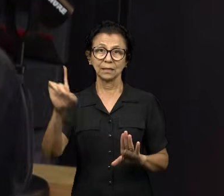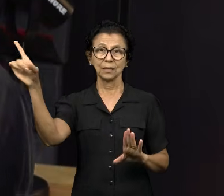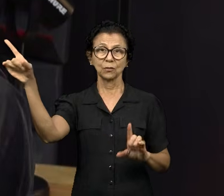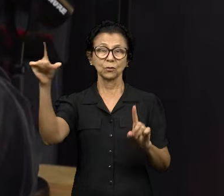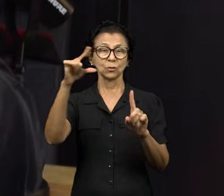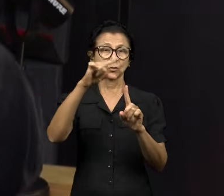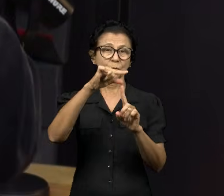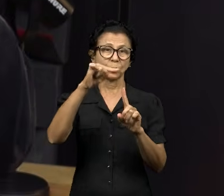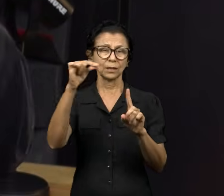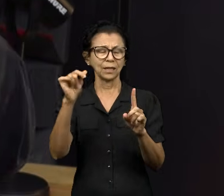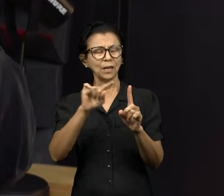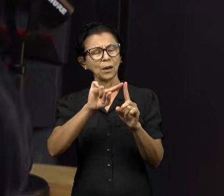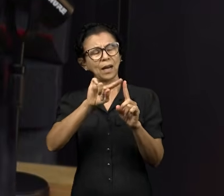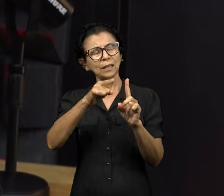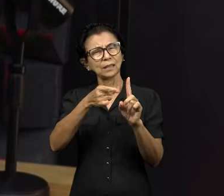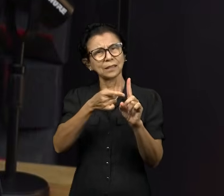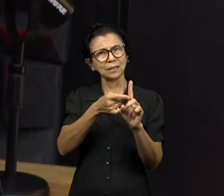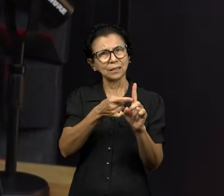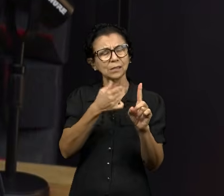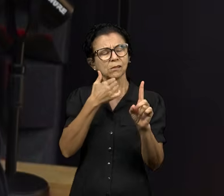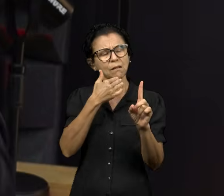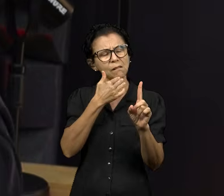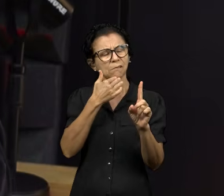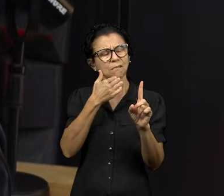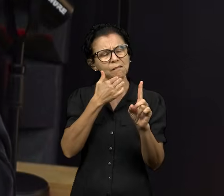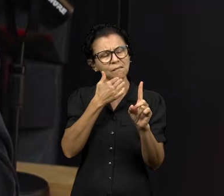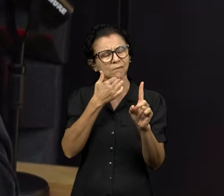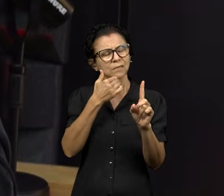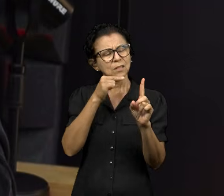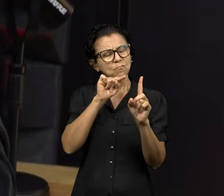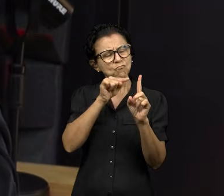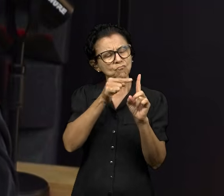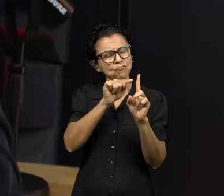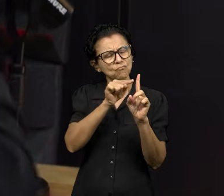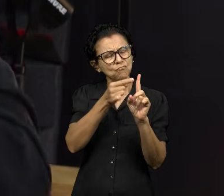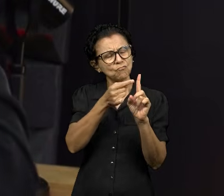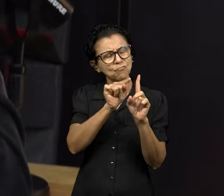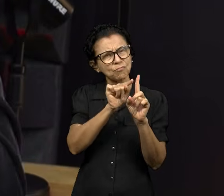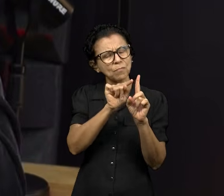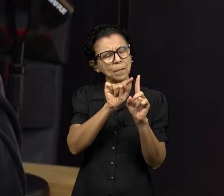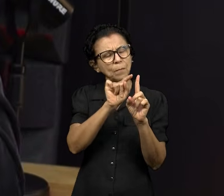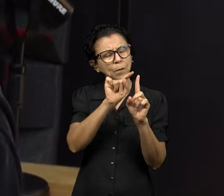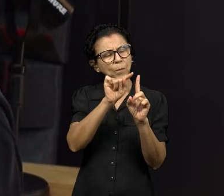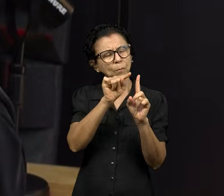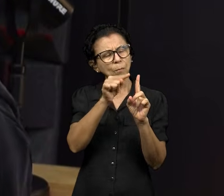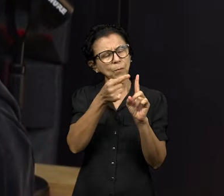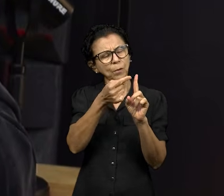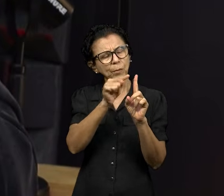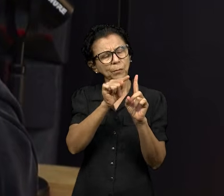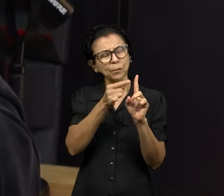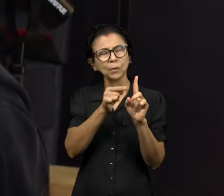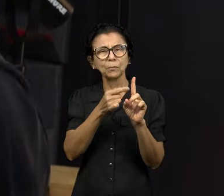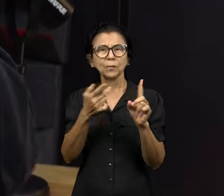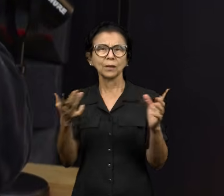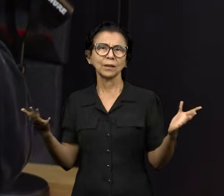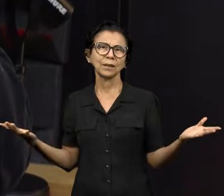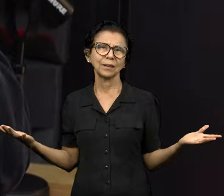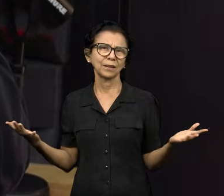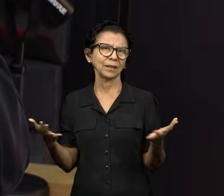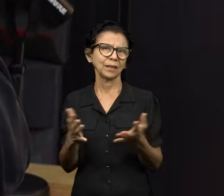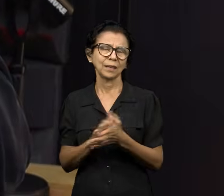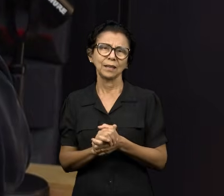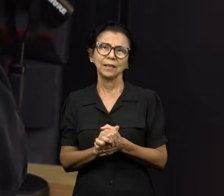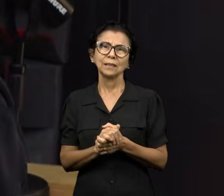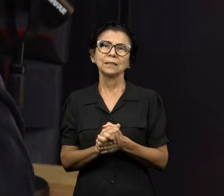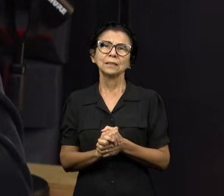no ventre, informe, como Paulo diz, né? O próprio Davi diz isso, né? Eu estava informe ainda e o